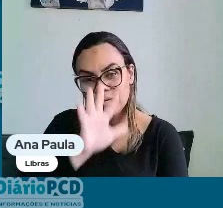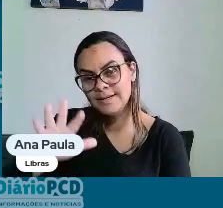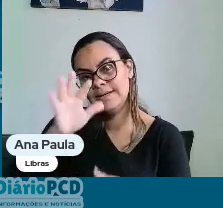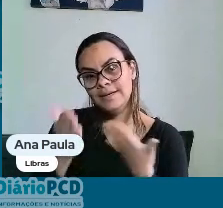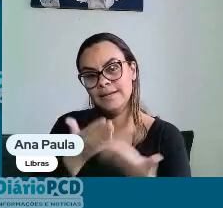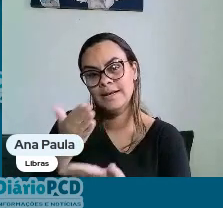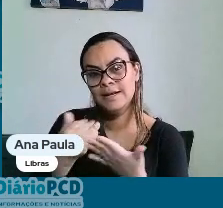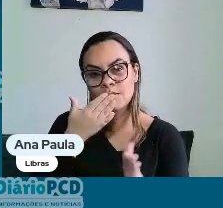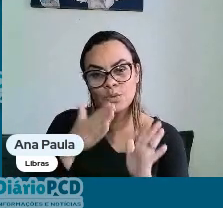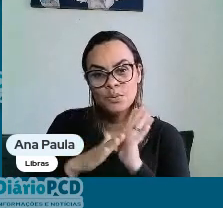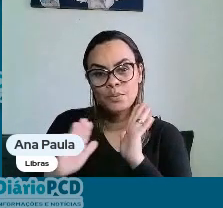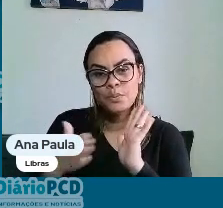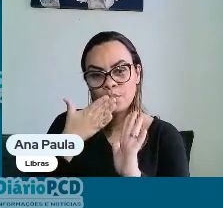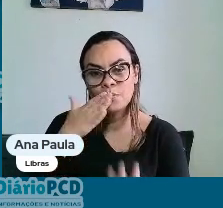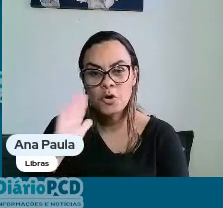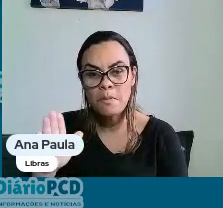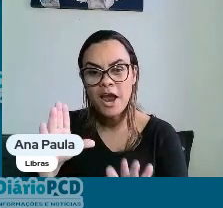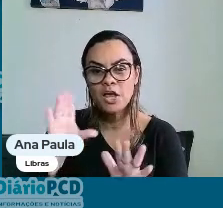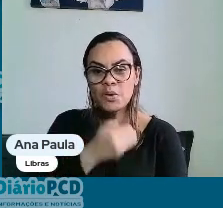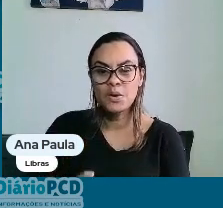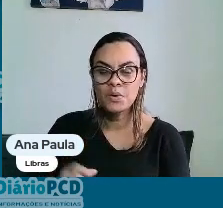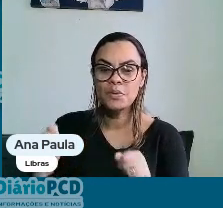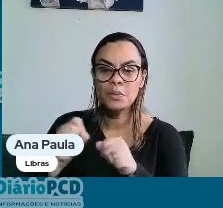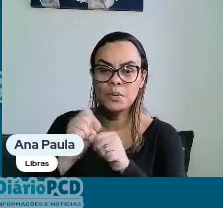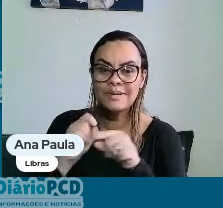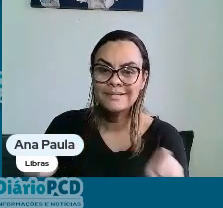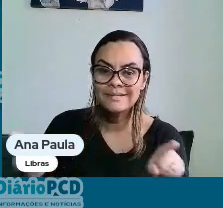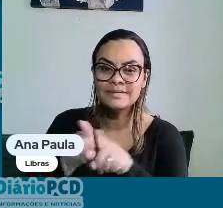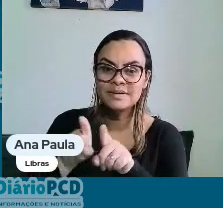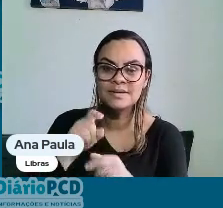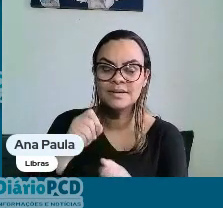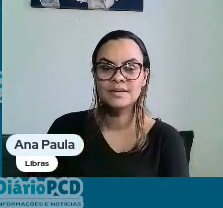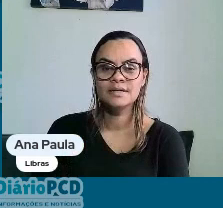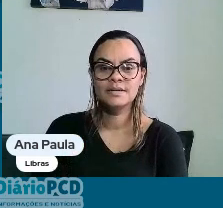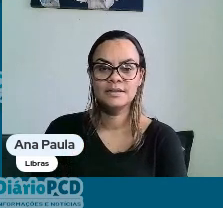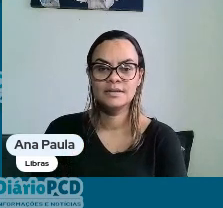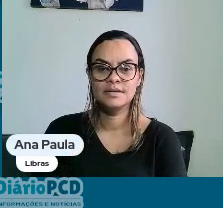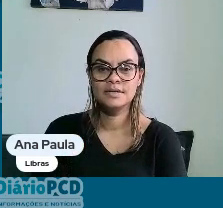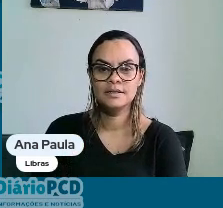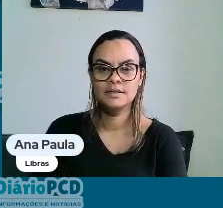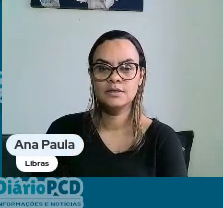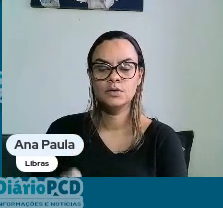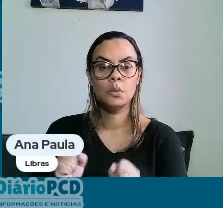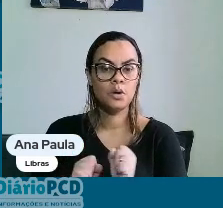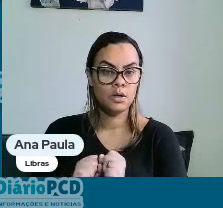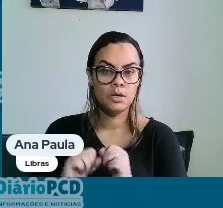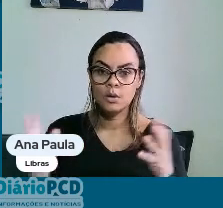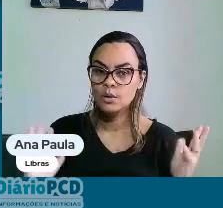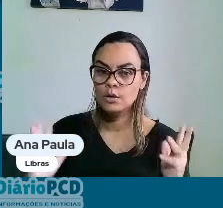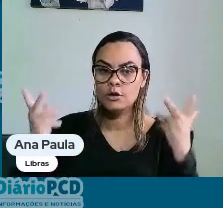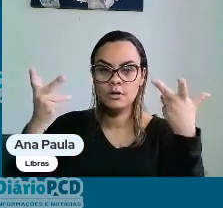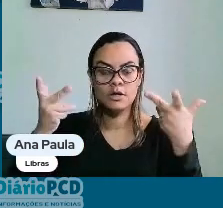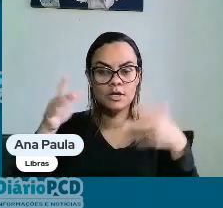aos detentores do poder, e, ao mesmo tempo, sabendo que é um fenômeno em todos os